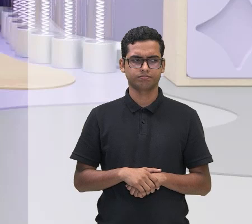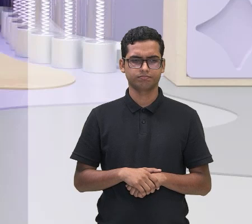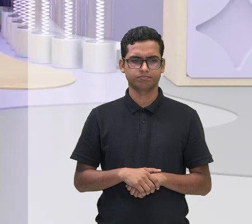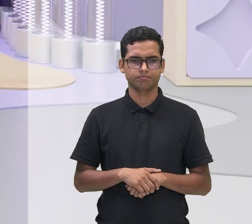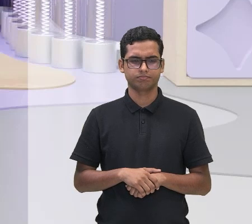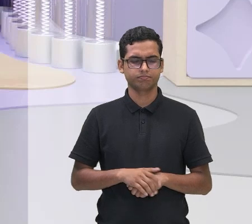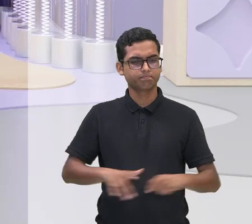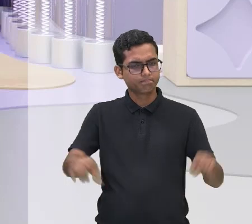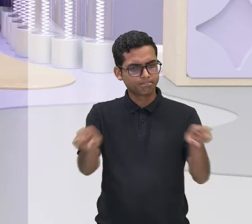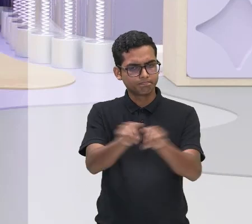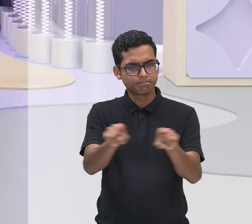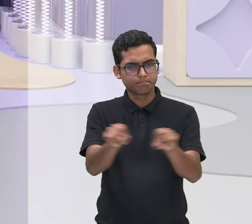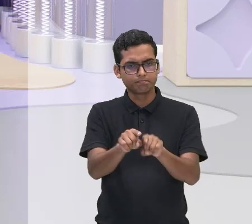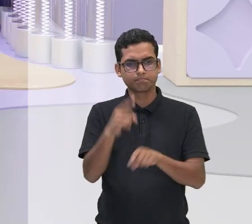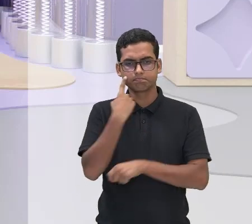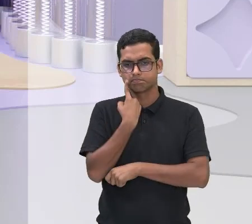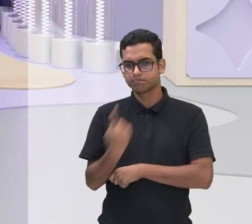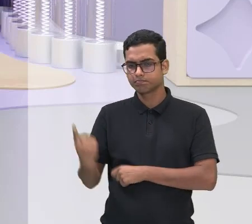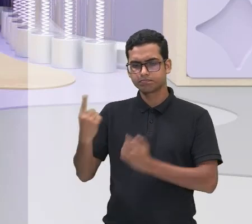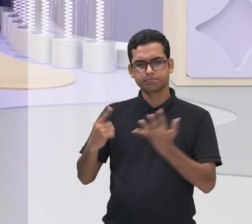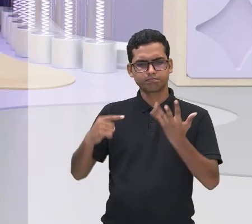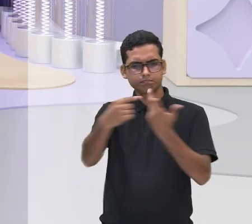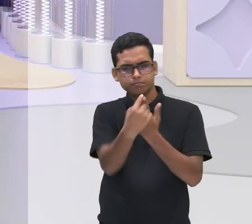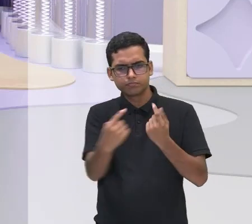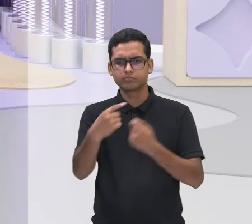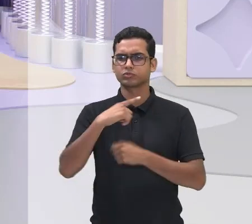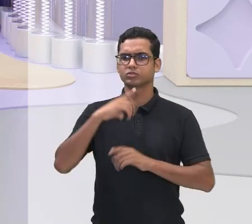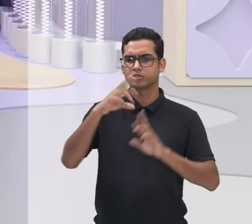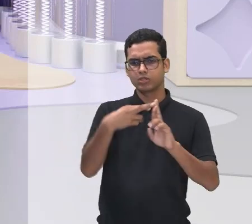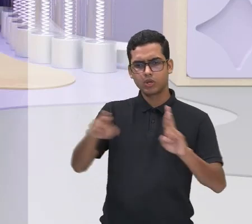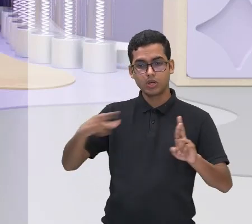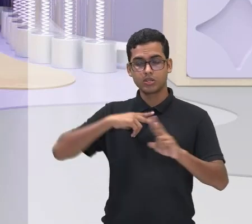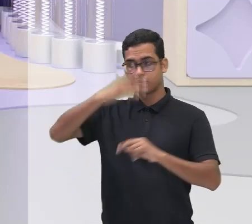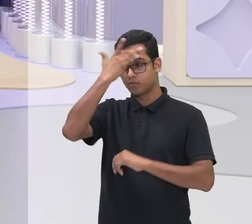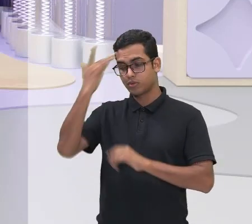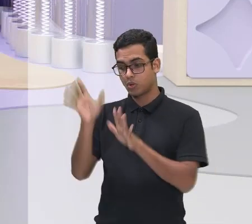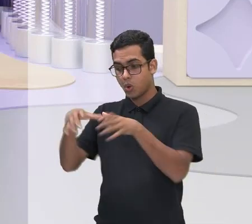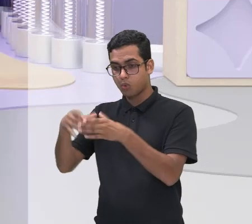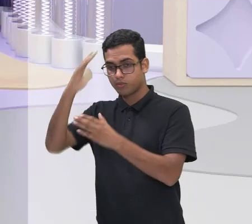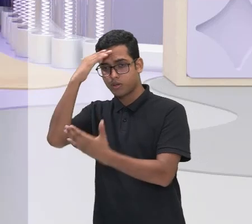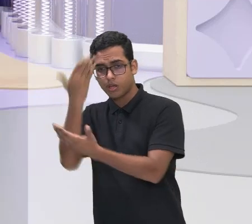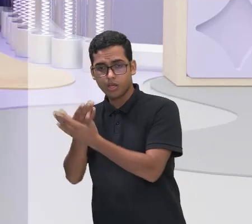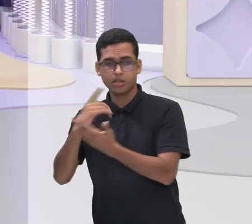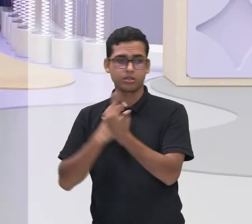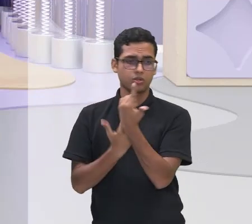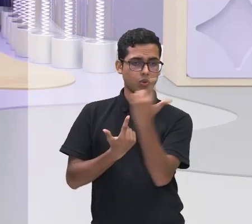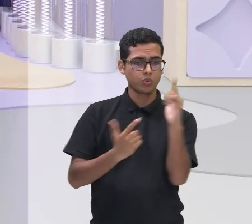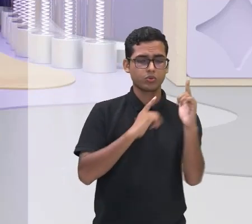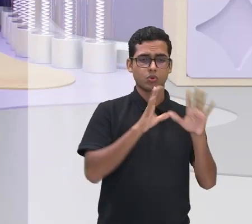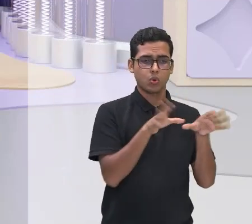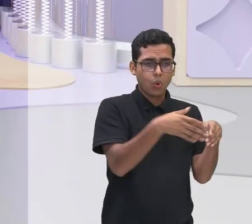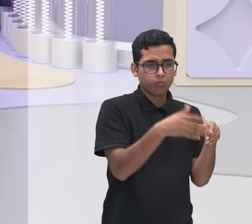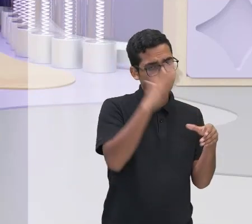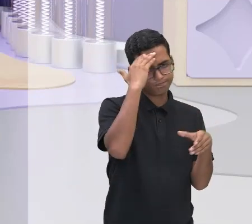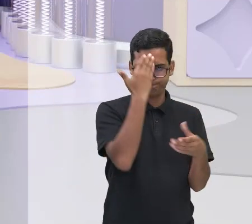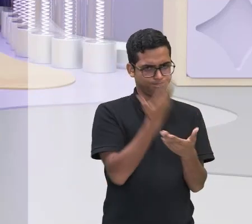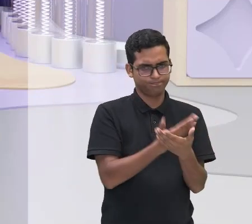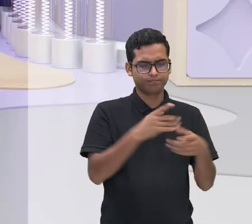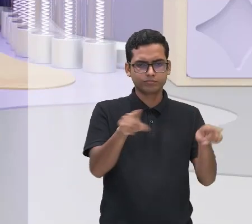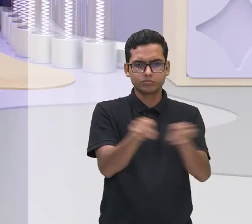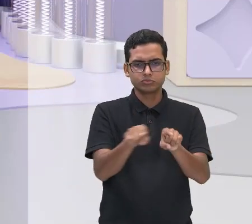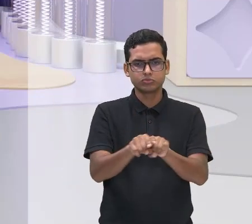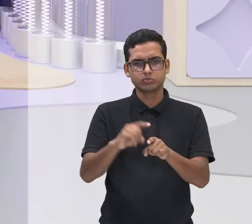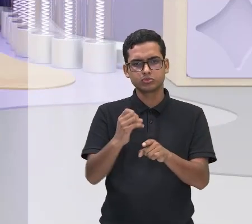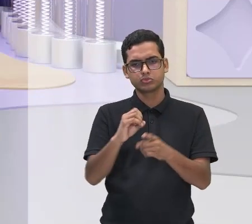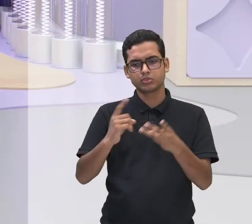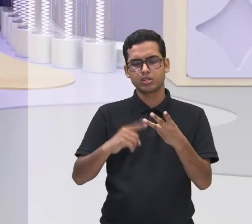de visões, de quem acredita, de quem não acredita, de quem escolhe por não acreditar, de quem tanto faz se Deus existe ou